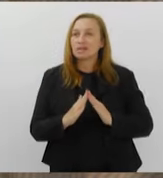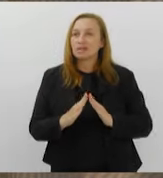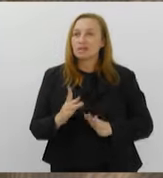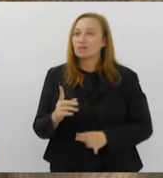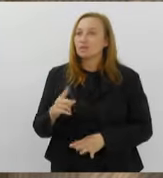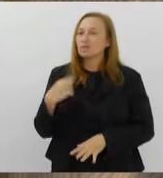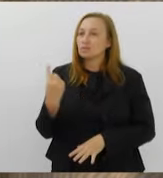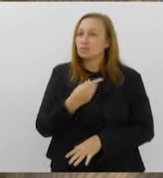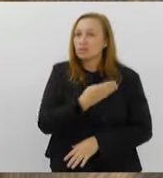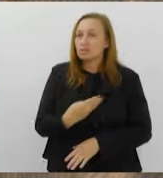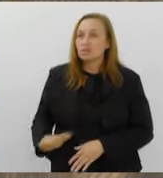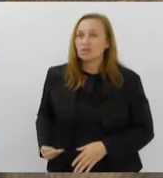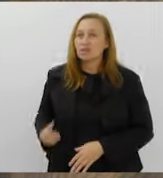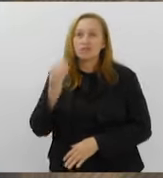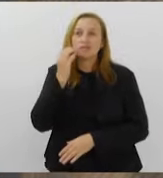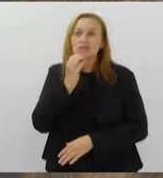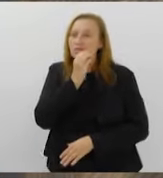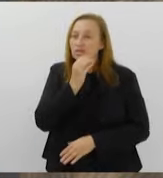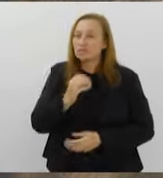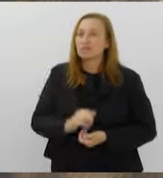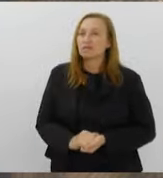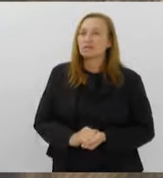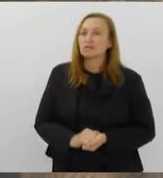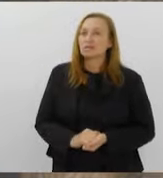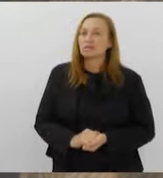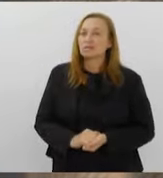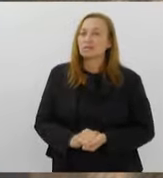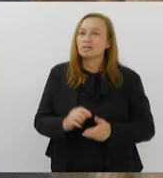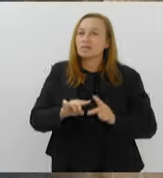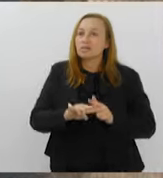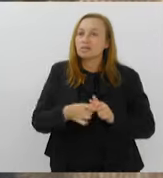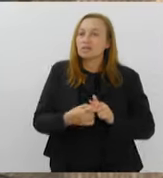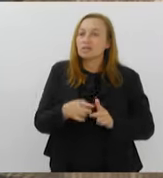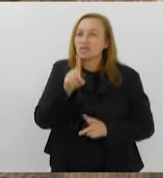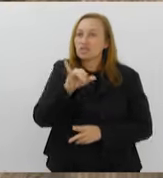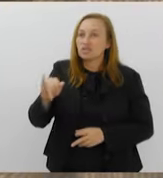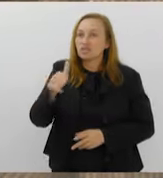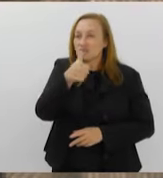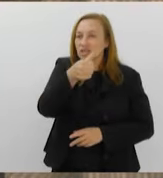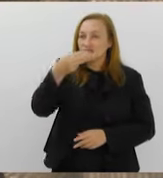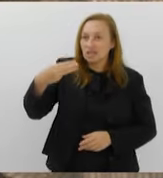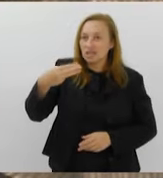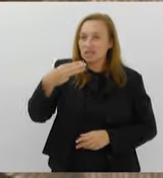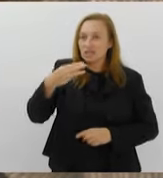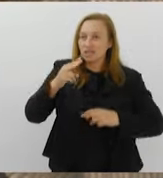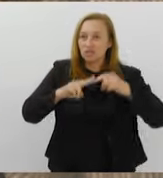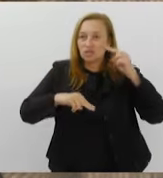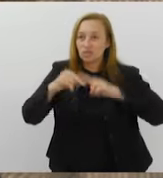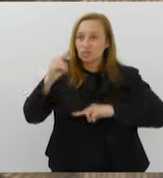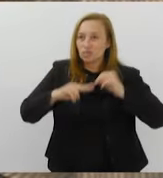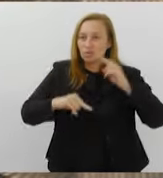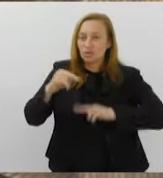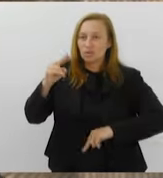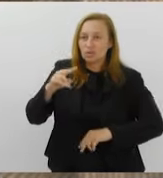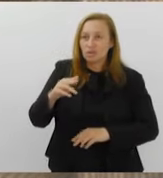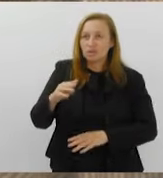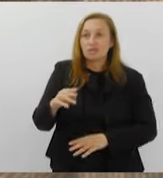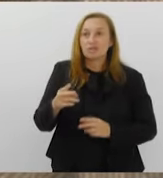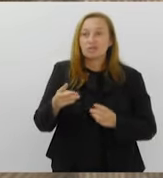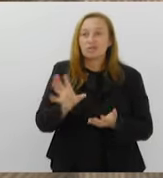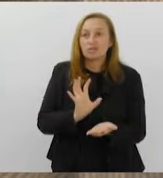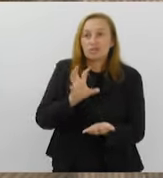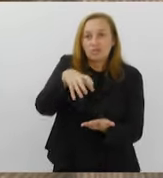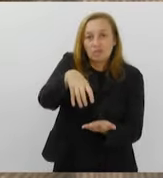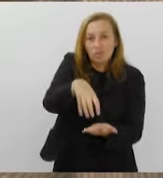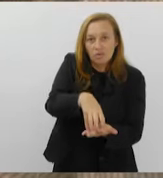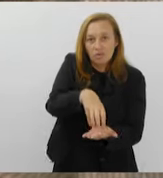nosso governador Cláudio Castro acabou de regulamentar no dia 13 de junho, presidente, o nosso